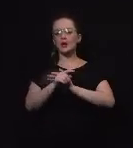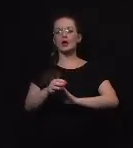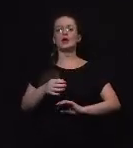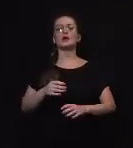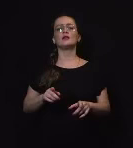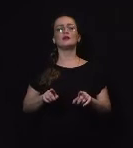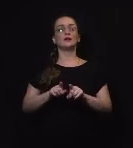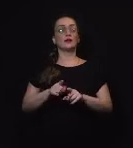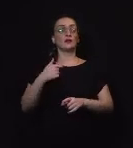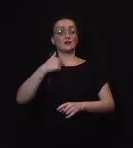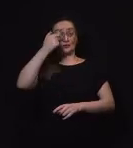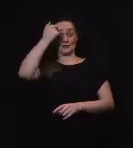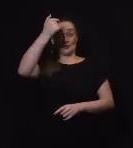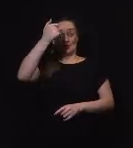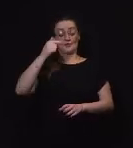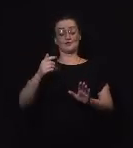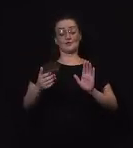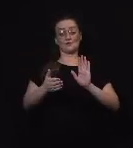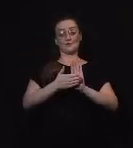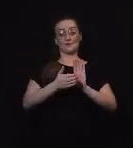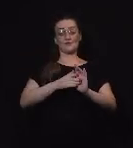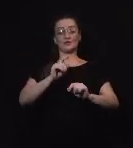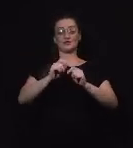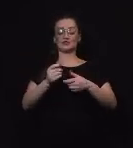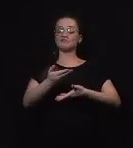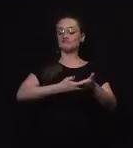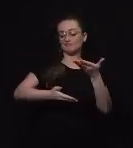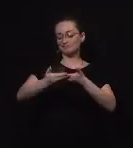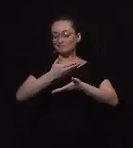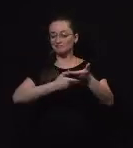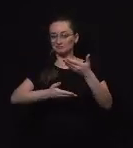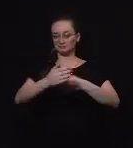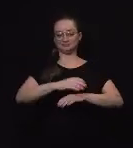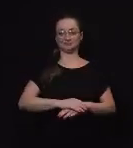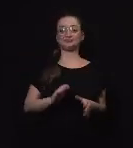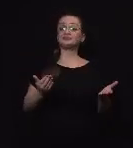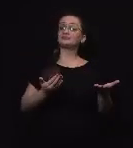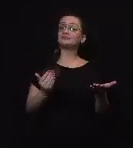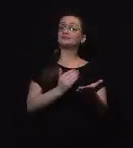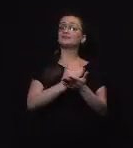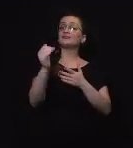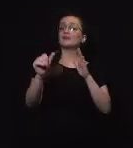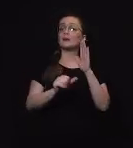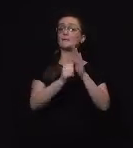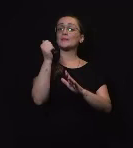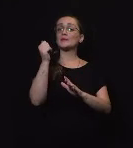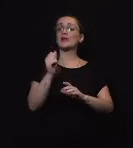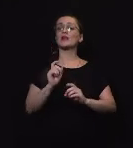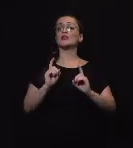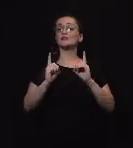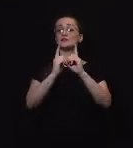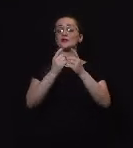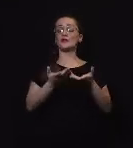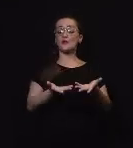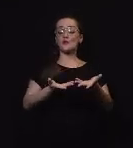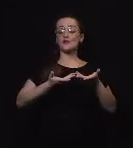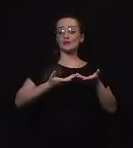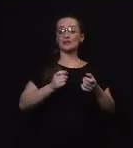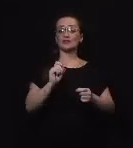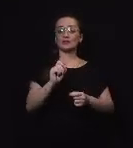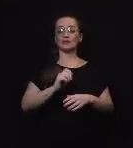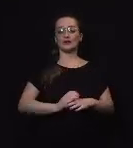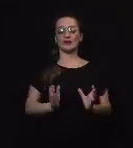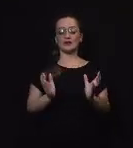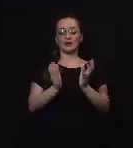ideia é a gente ser bastante interativo. Para começar, a primeira dinâmica, eu queria convidar a equipe